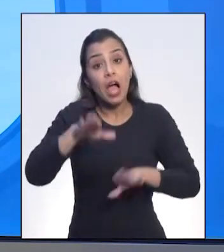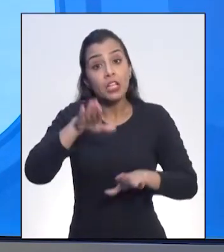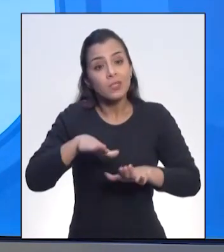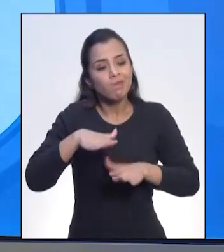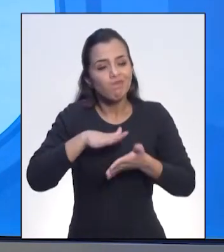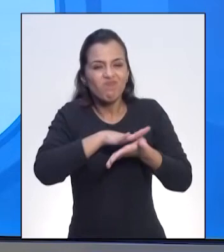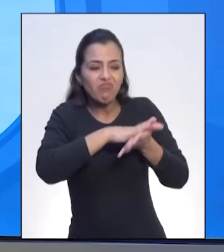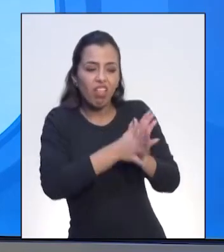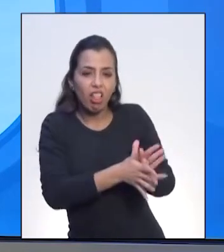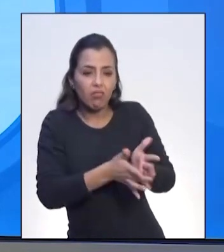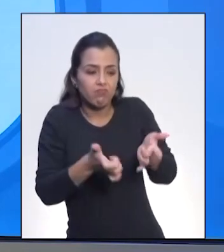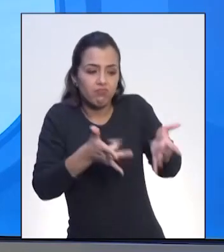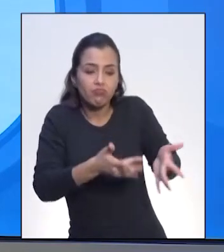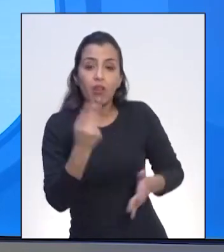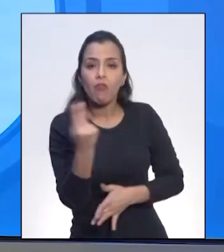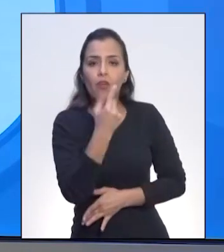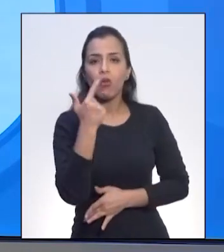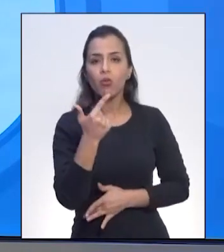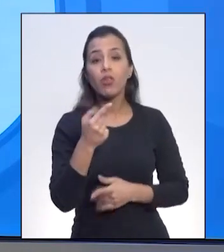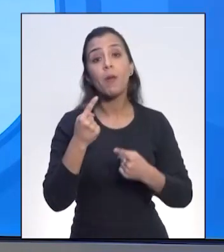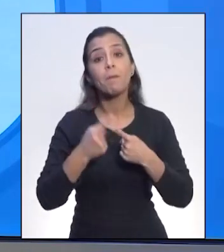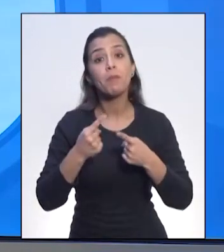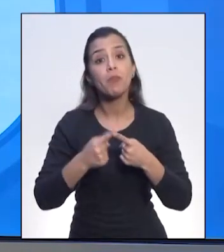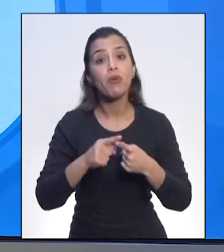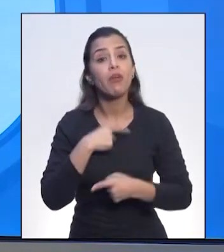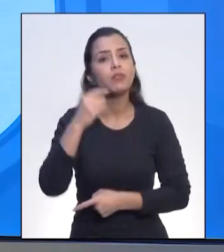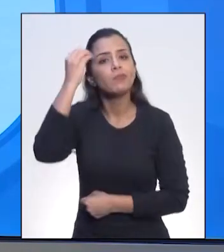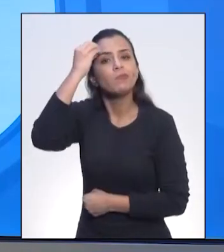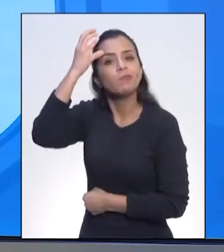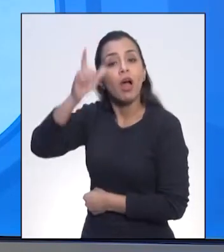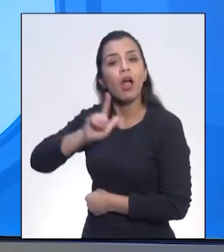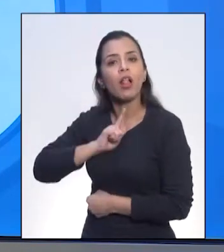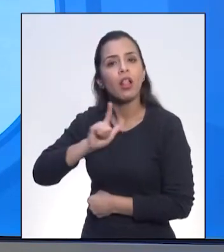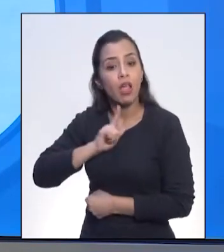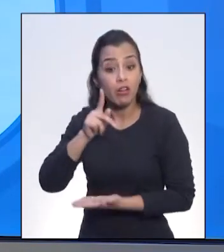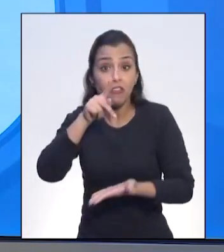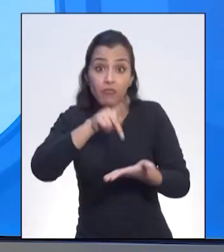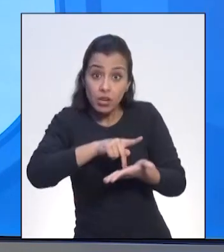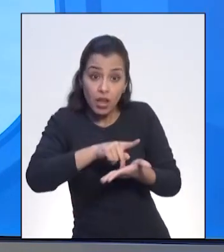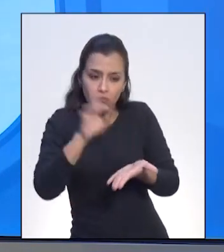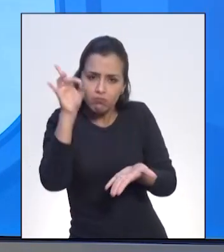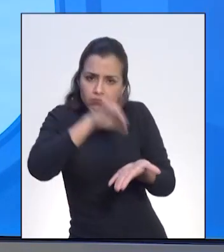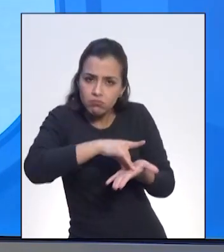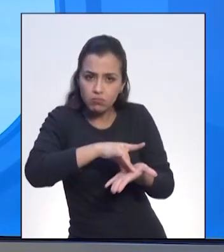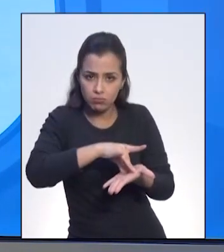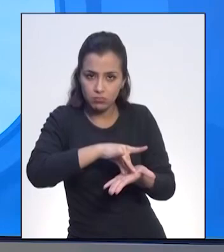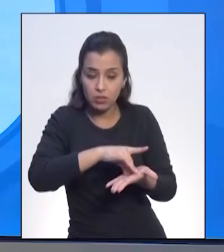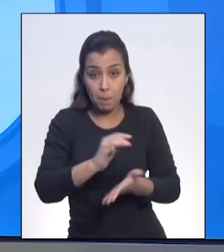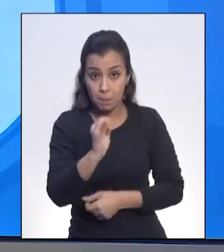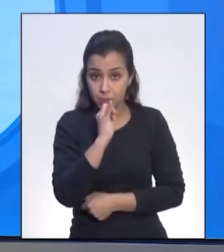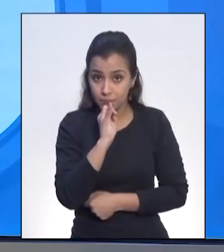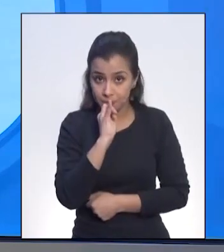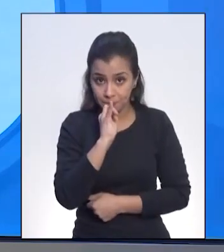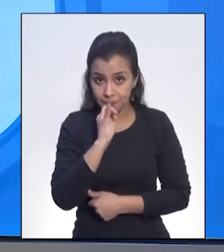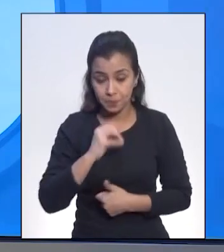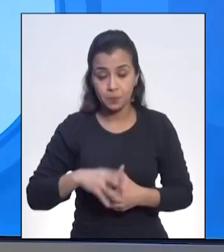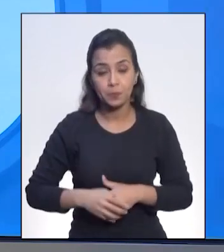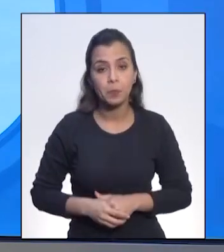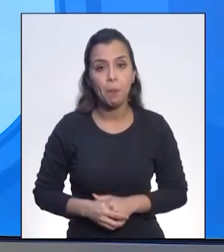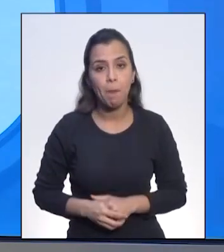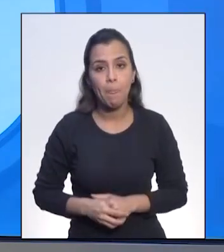menosprezadas, desvalorizadas, sob essa ideia de que nós temos um conhecimento que possui a verdade absoluta. Por exemplo,